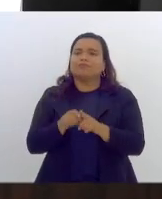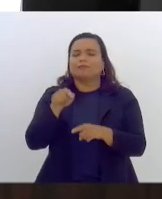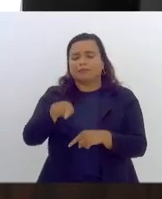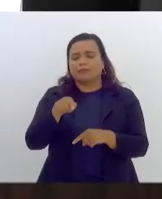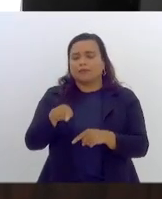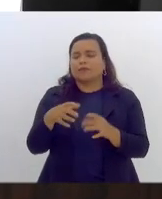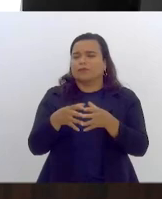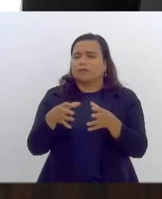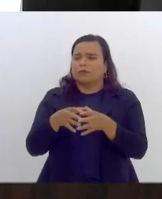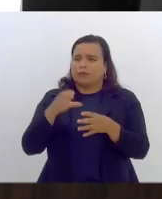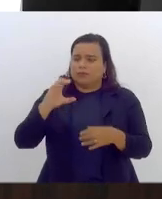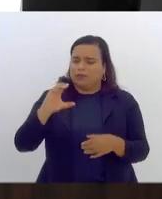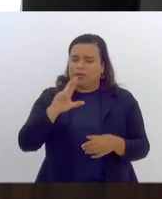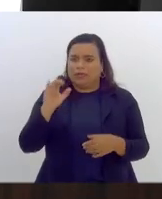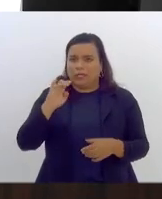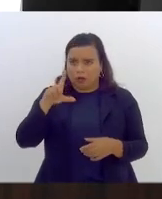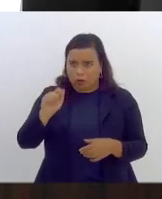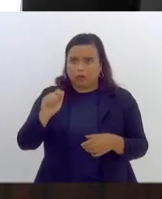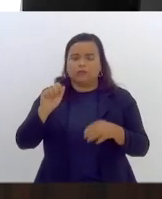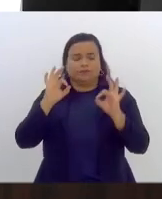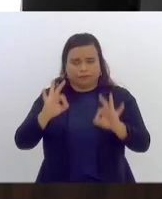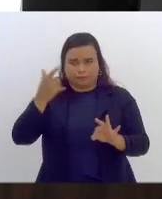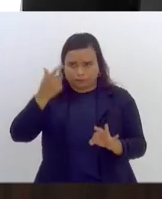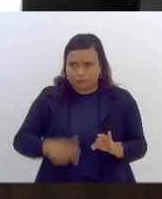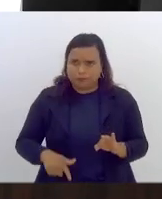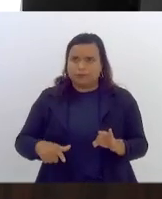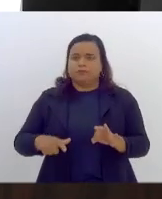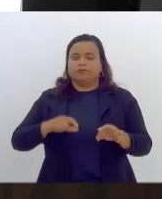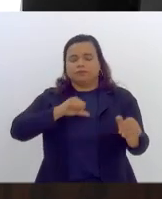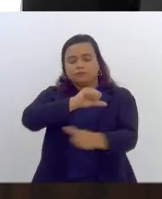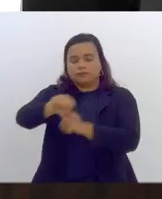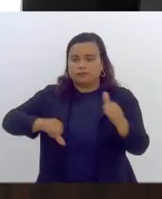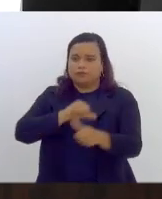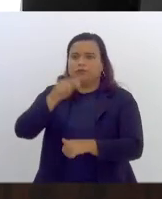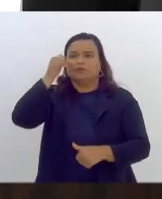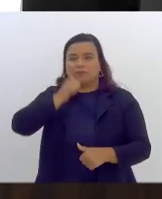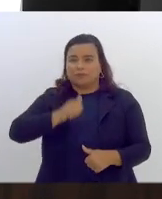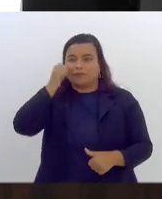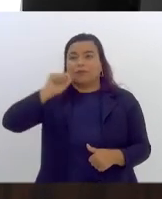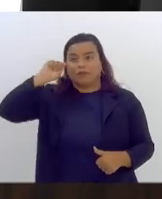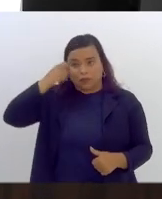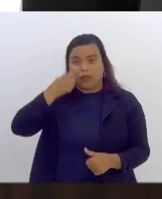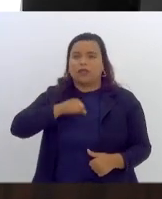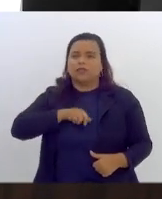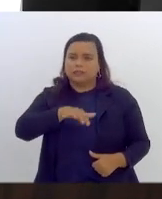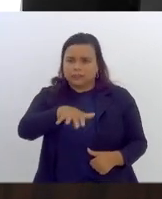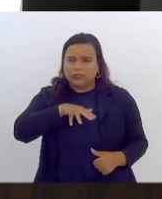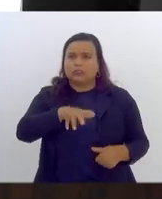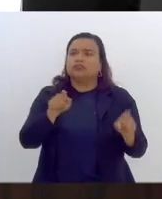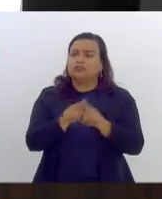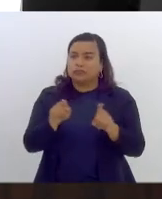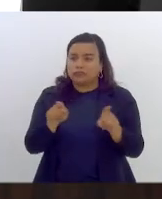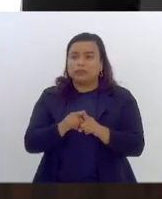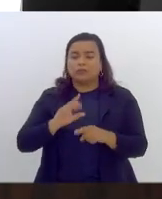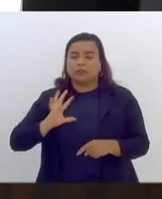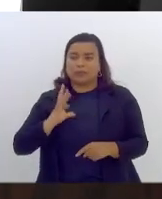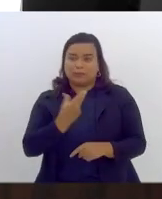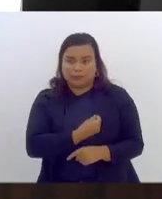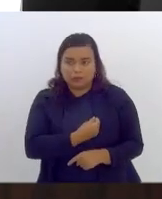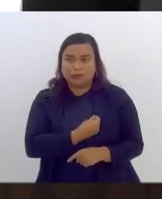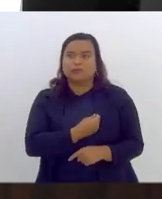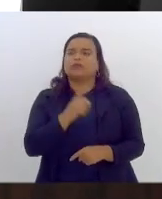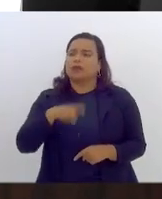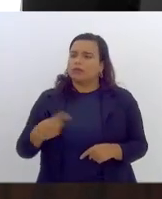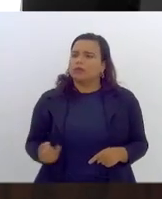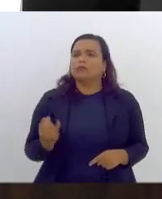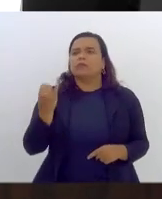crioula reafirma a ação transformadora das mulheres negras, cis e trans, que é essencial para o bem viver